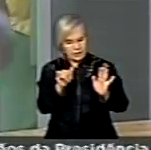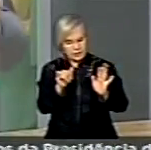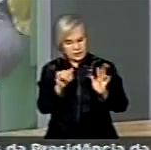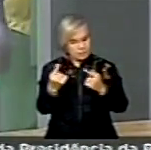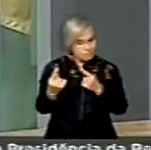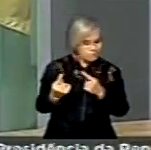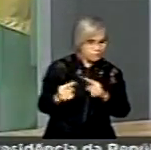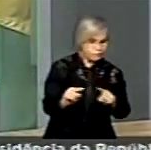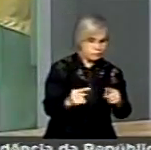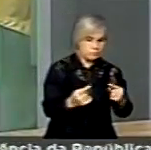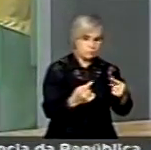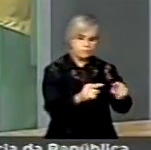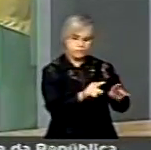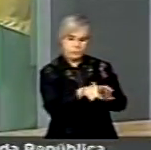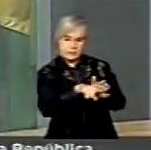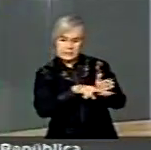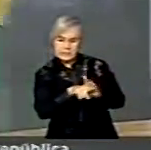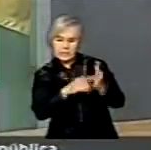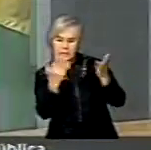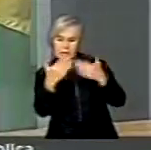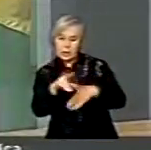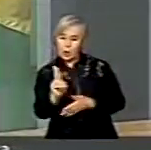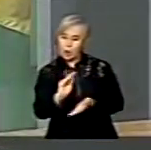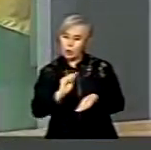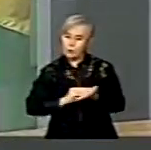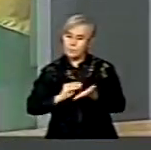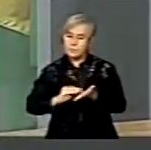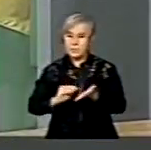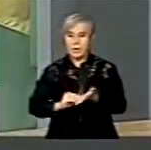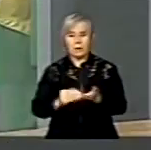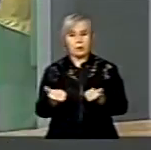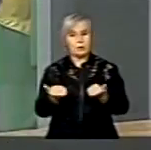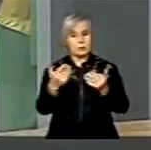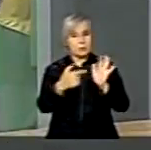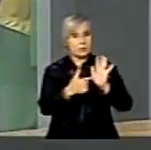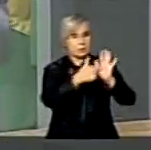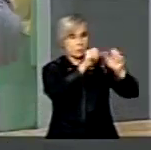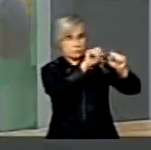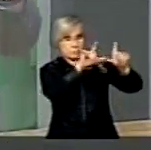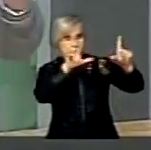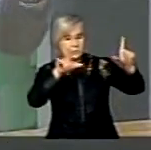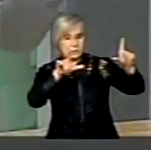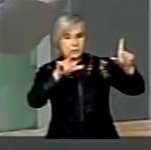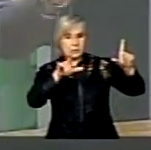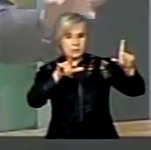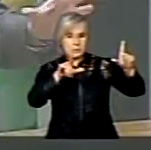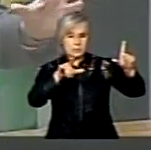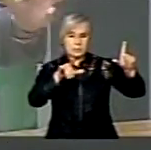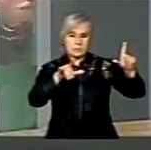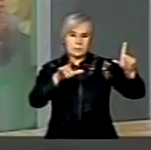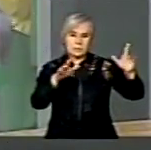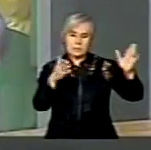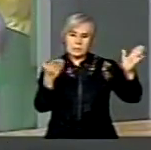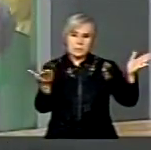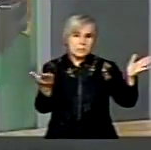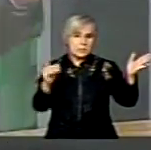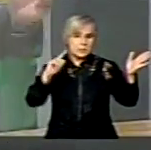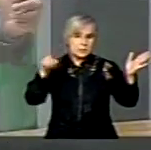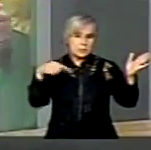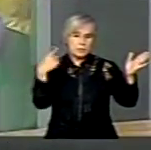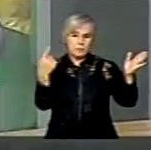provocado numa verificação nominal a dar no painel, amanhã não seja objeto, né,